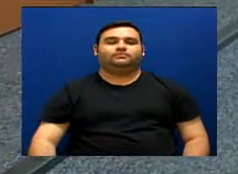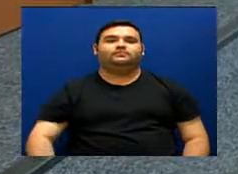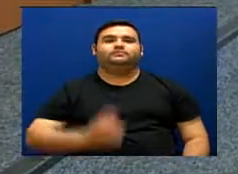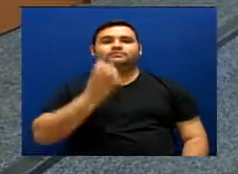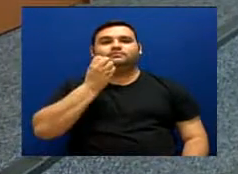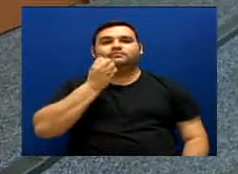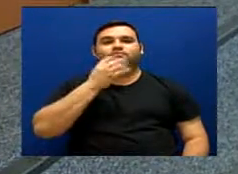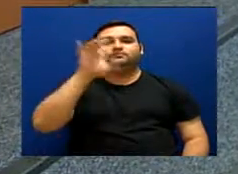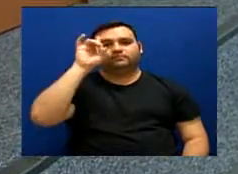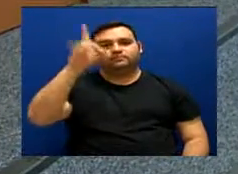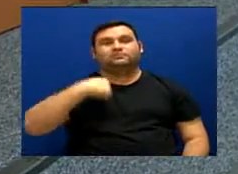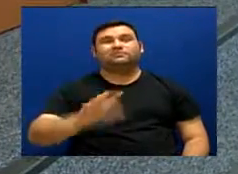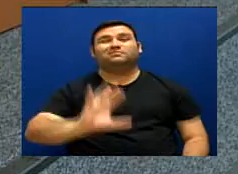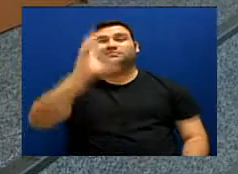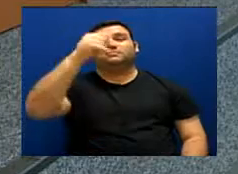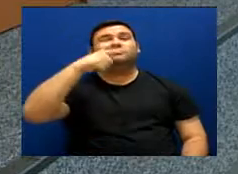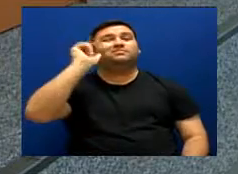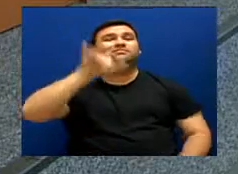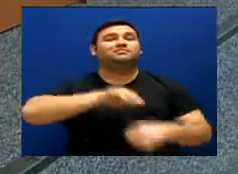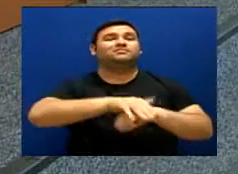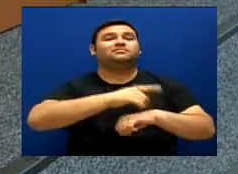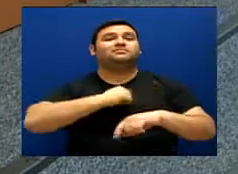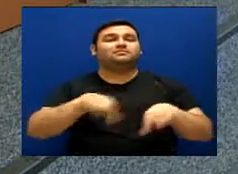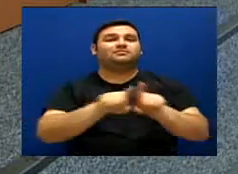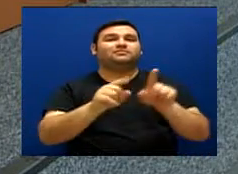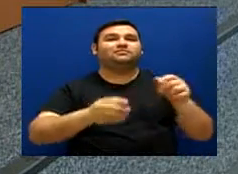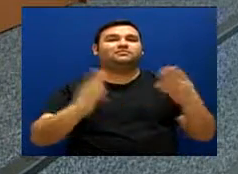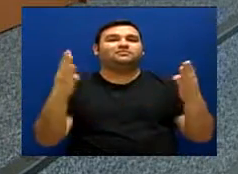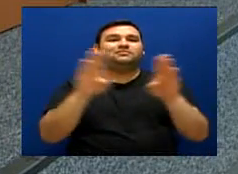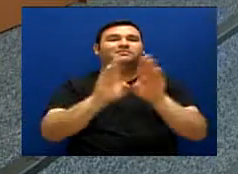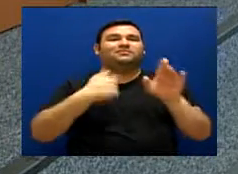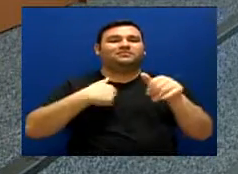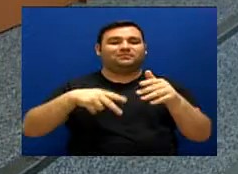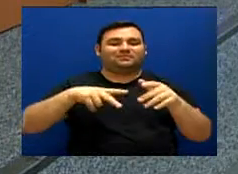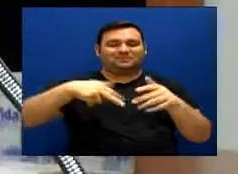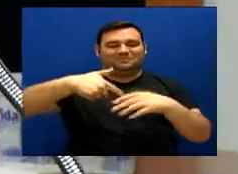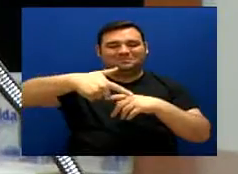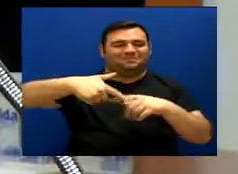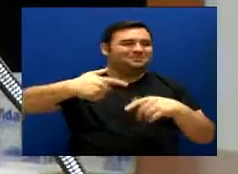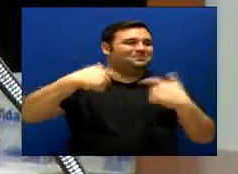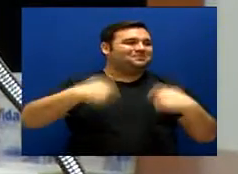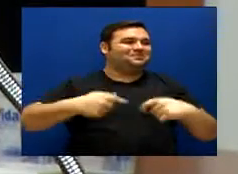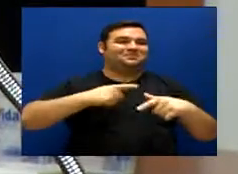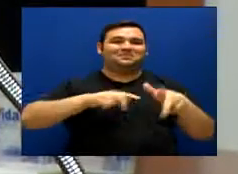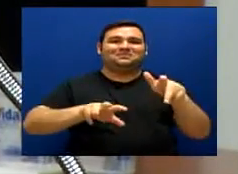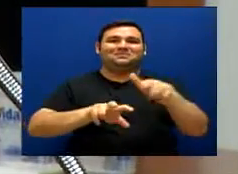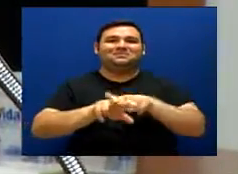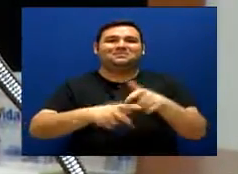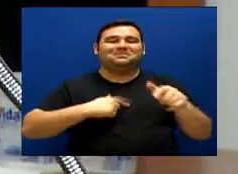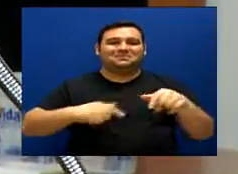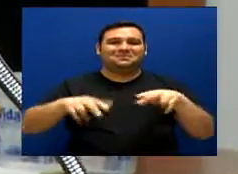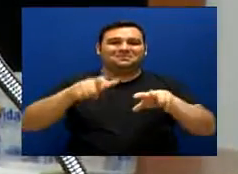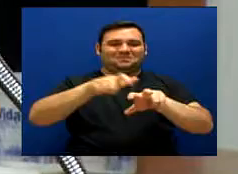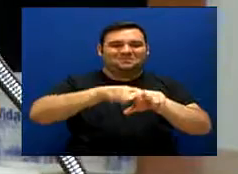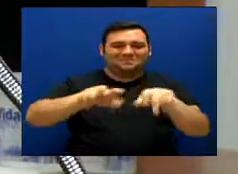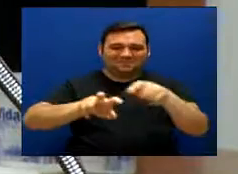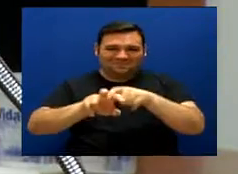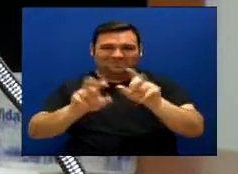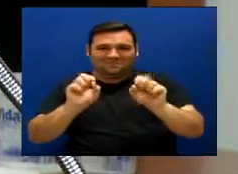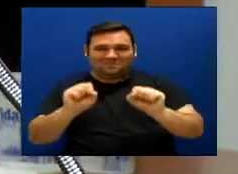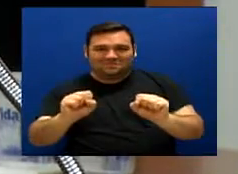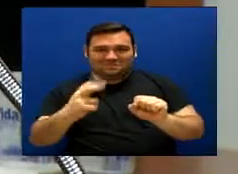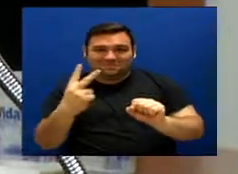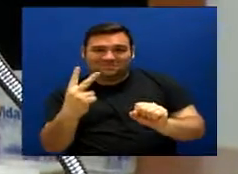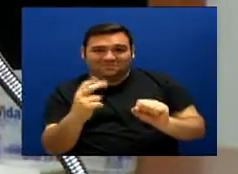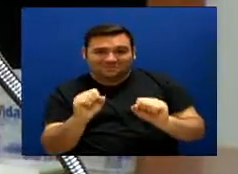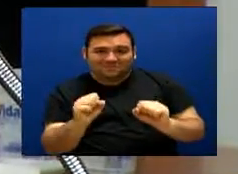Bom dia. Eu tive um pequeno acidente ontem à noite, fechando a porta, esqueci de tirar o pé, então eu tive que vir de sandália. Posso ficar com duas sandálias em vez de